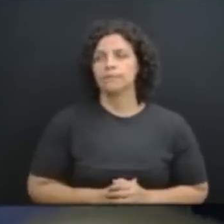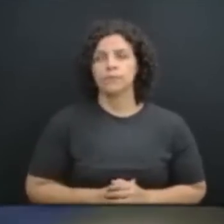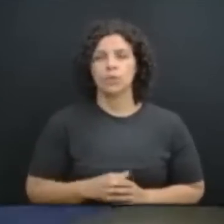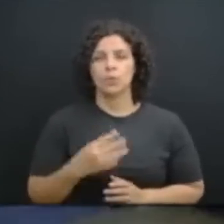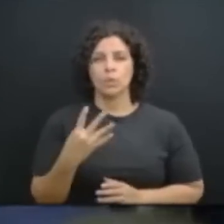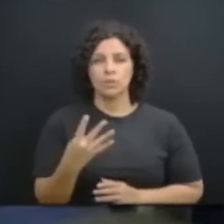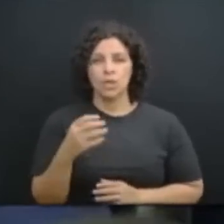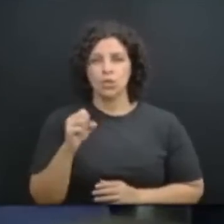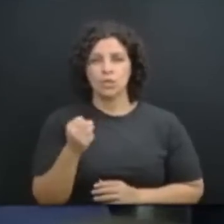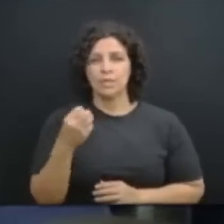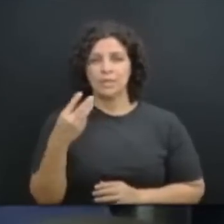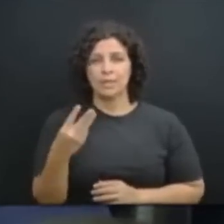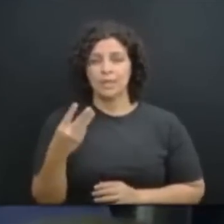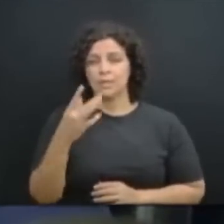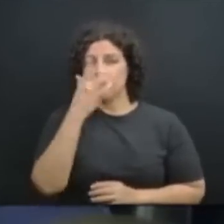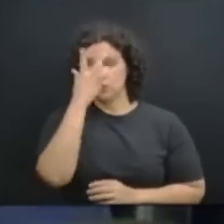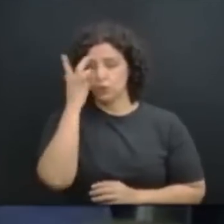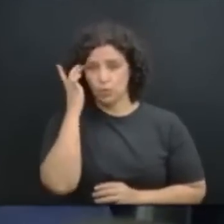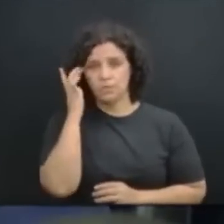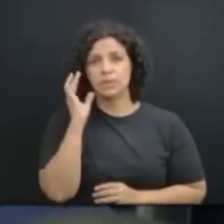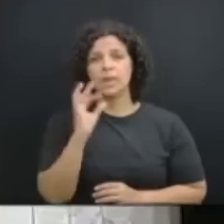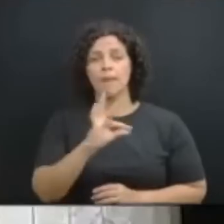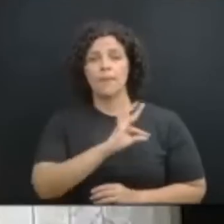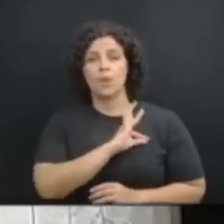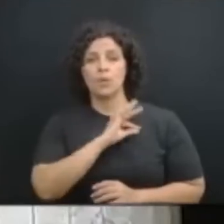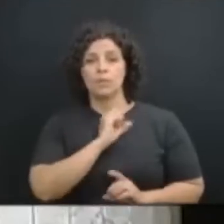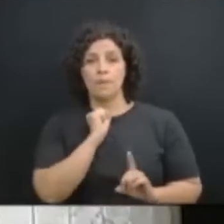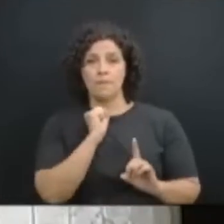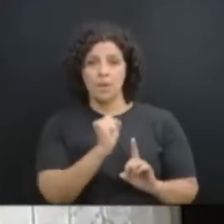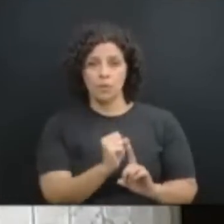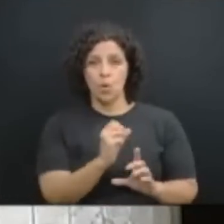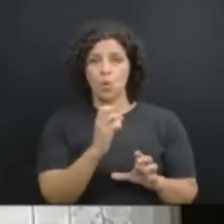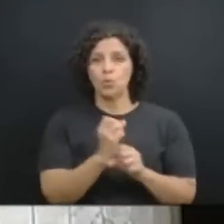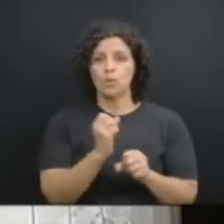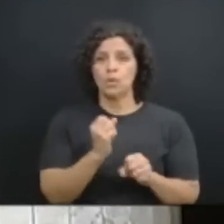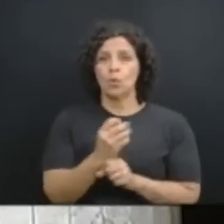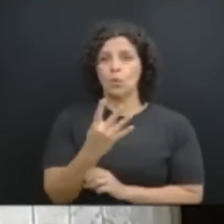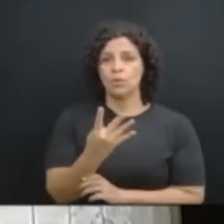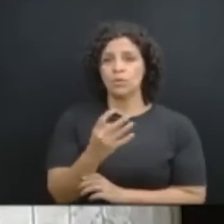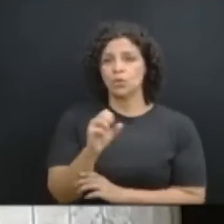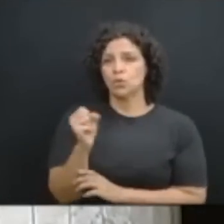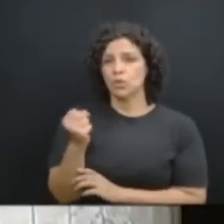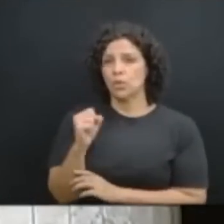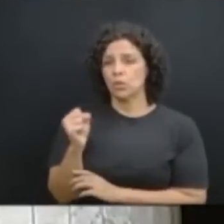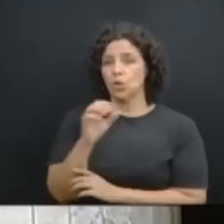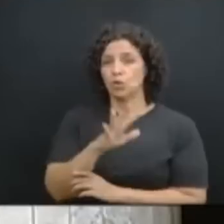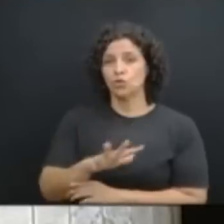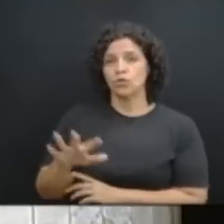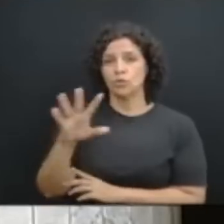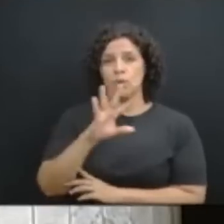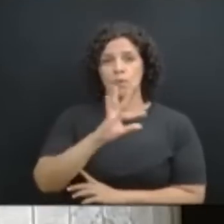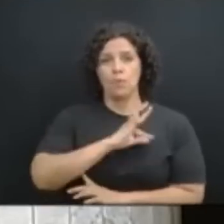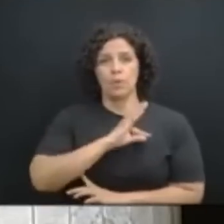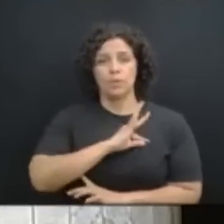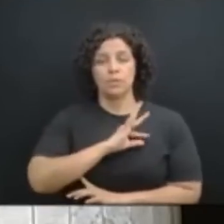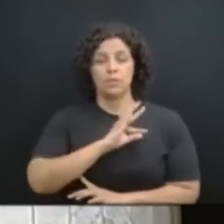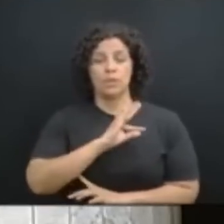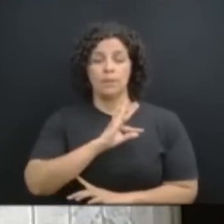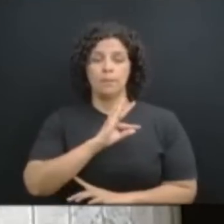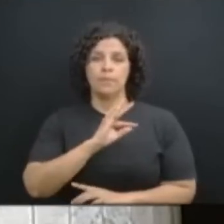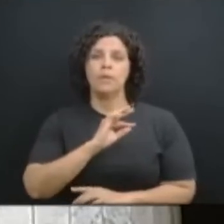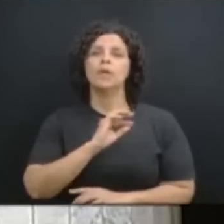483 mortos pela polícia militar, dentre os 488 no geral, ou seja, a polícia civil e a